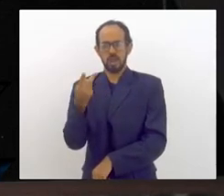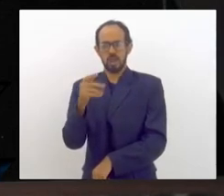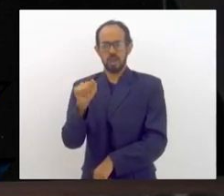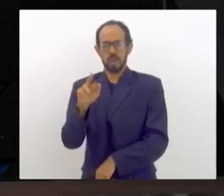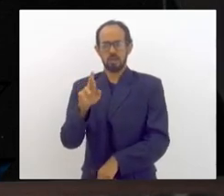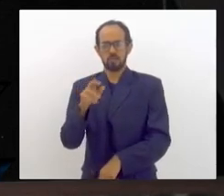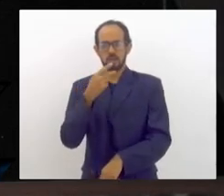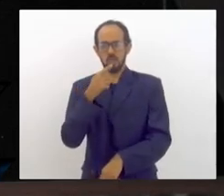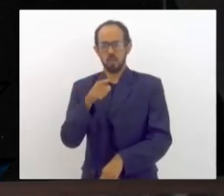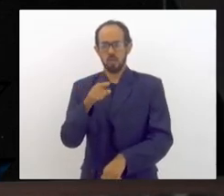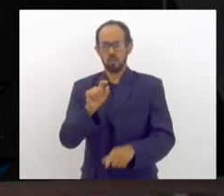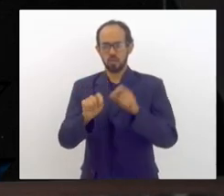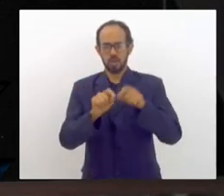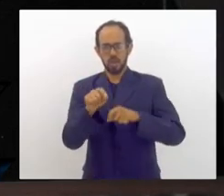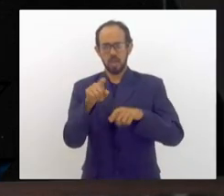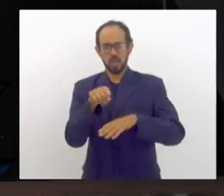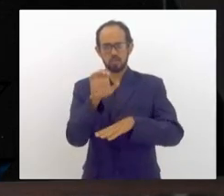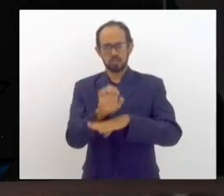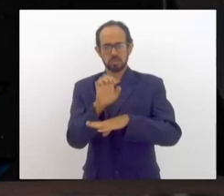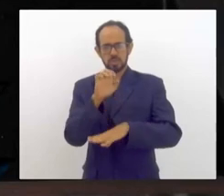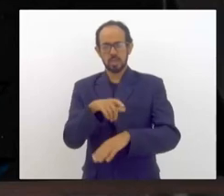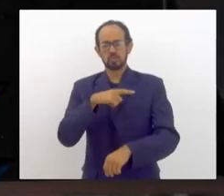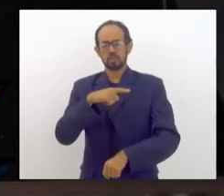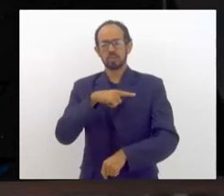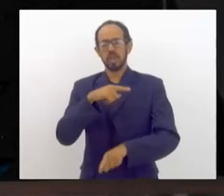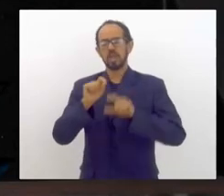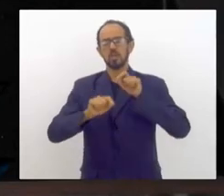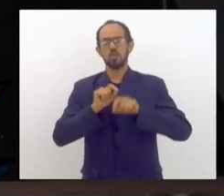senhor presidente, que tem uma ampla